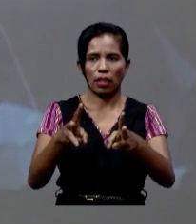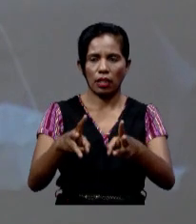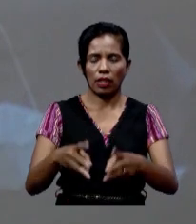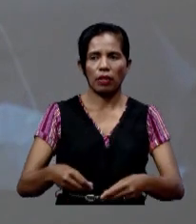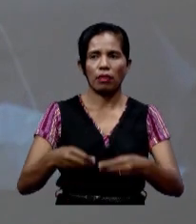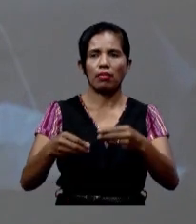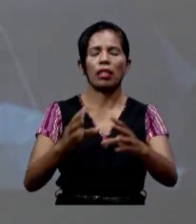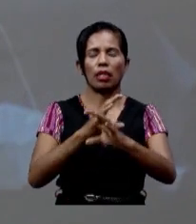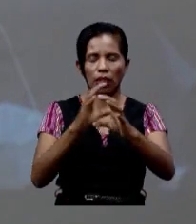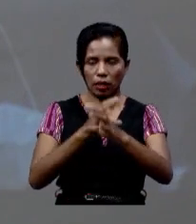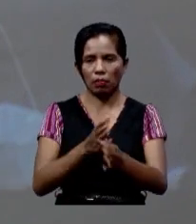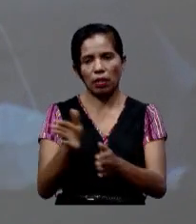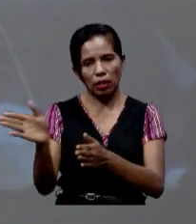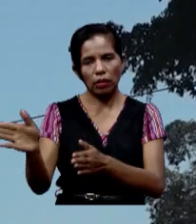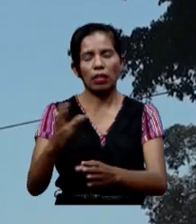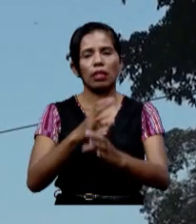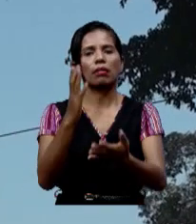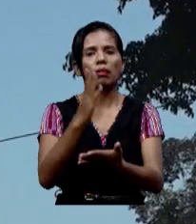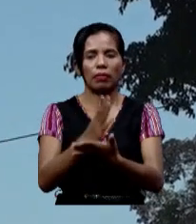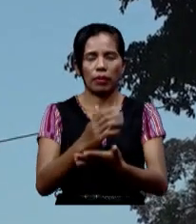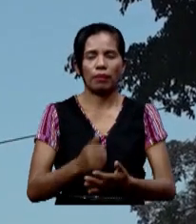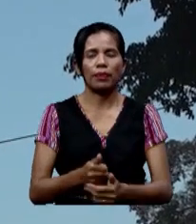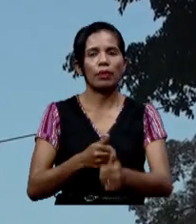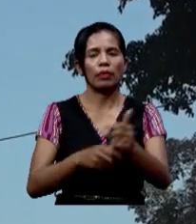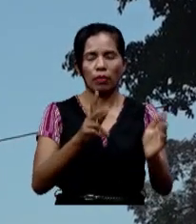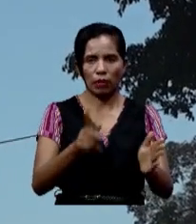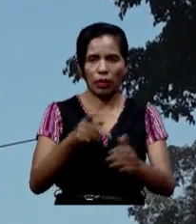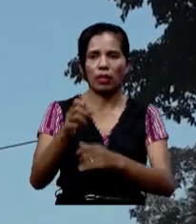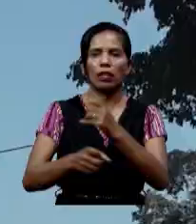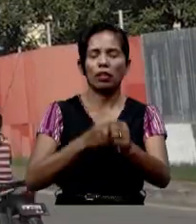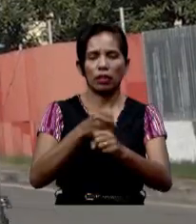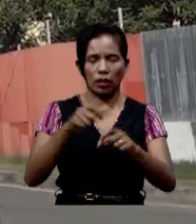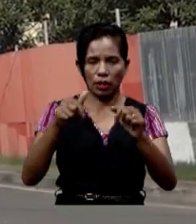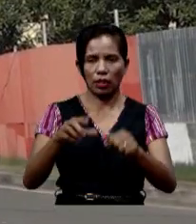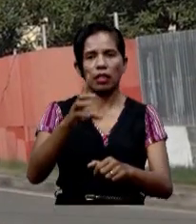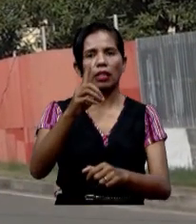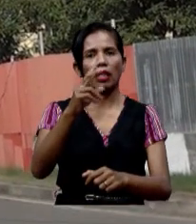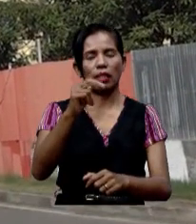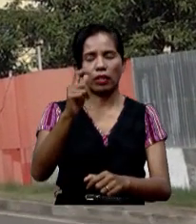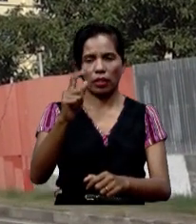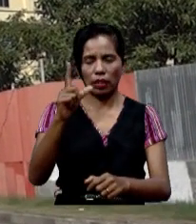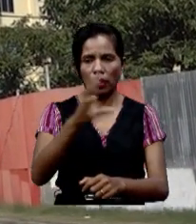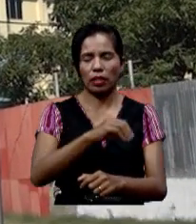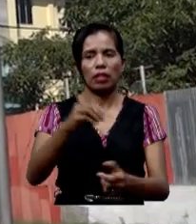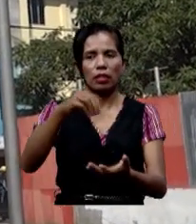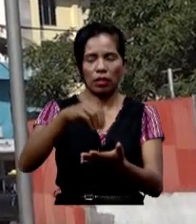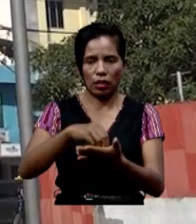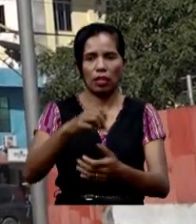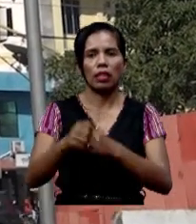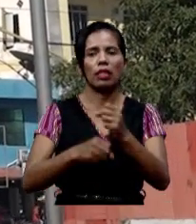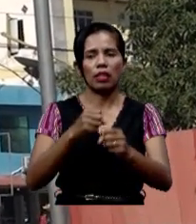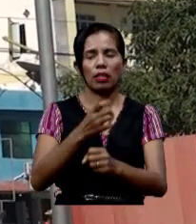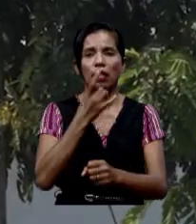a levar carteira bem ali ou ainda bem para. Ter plano tinha né de NTT se instala tan semáforo tolo e a capital